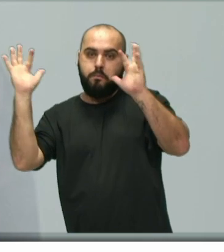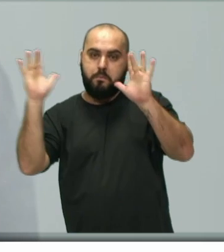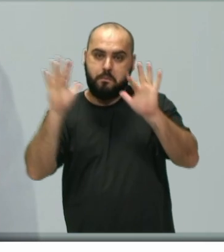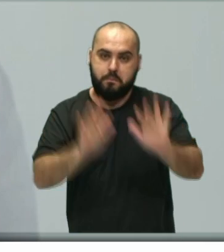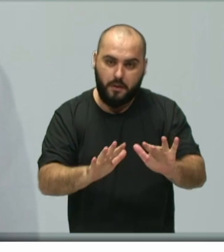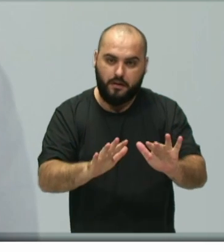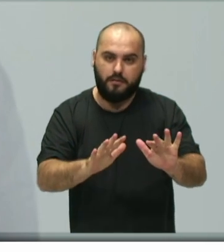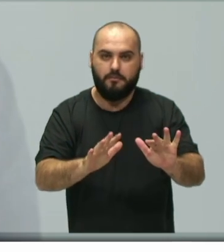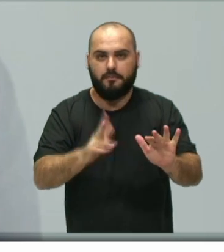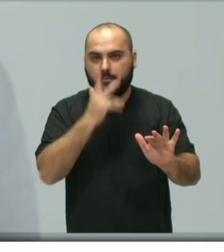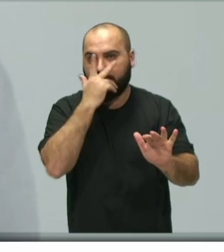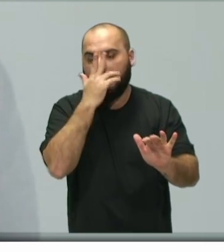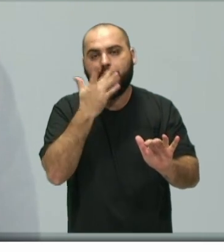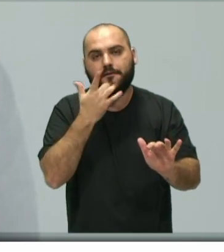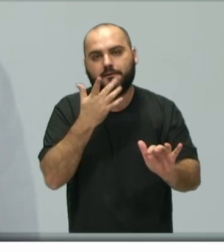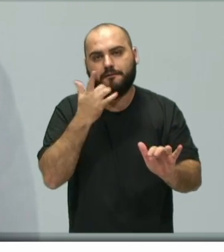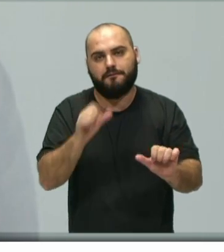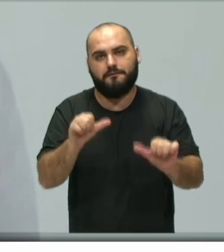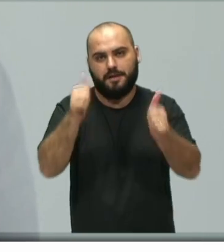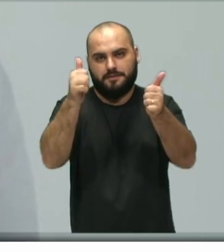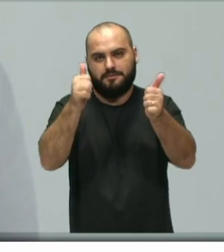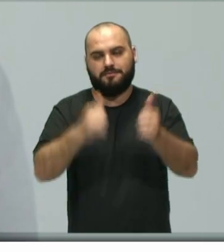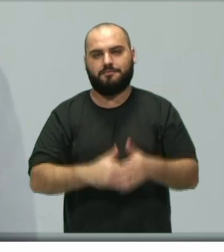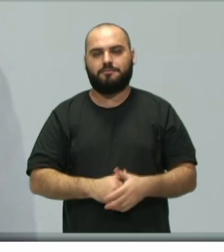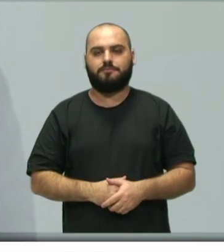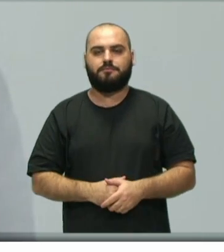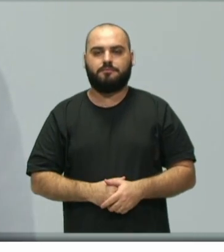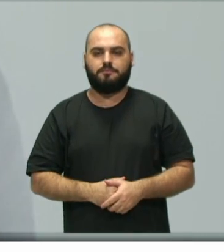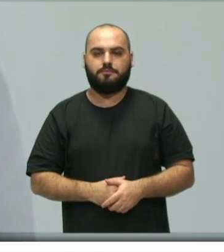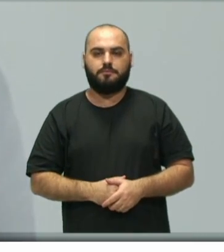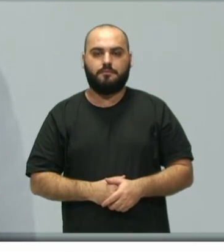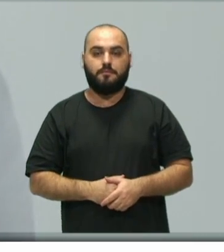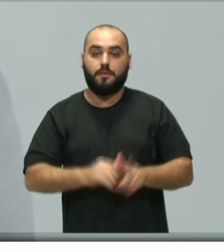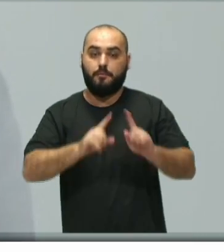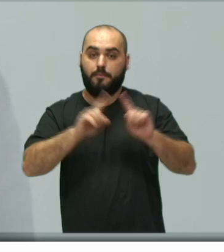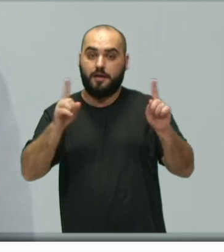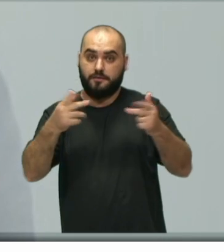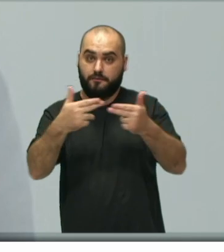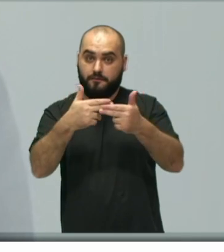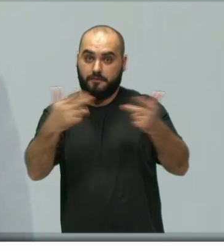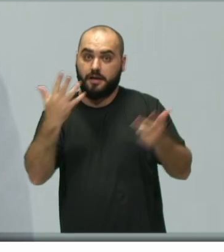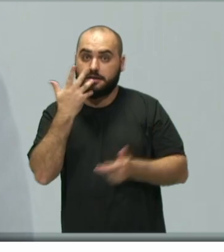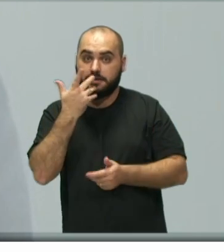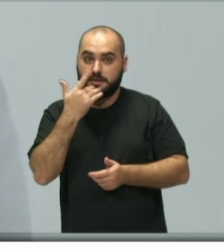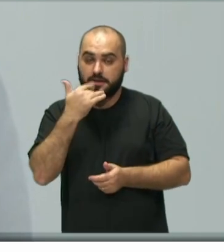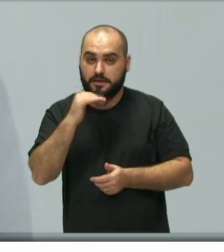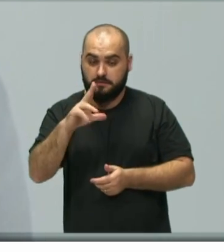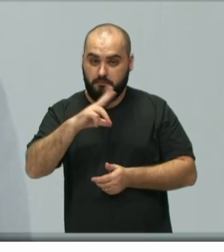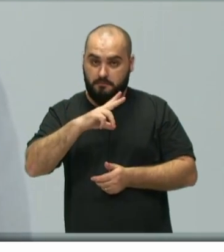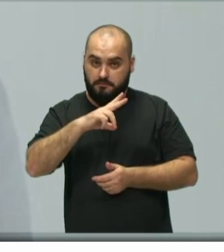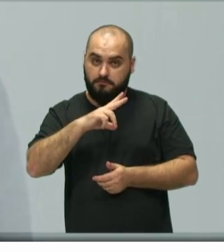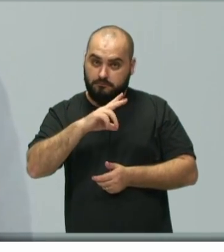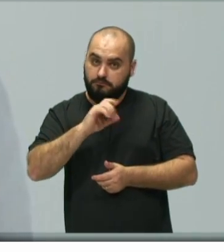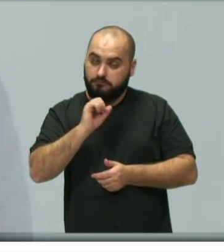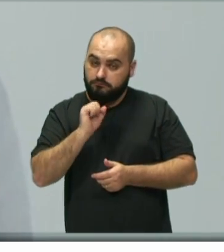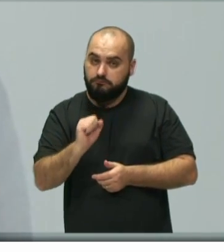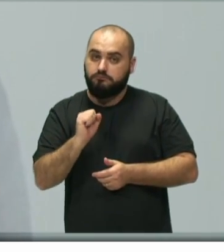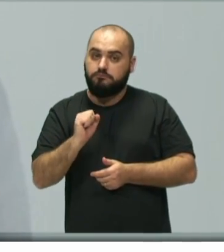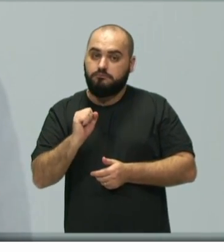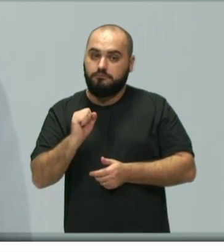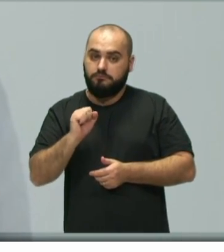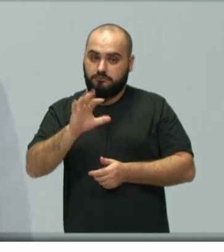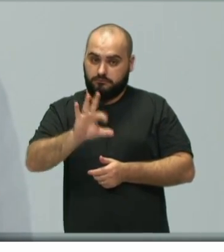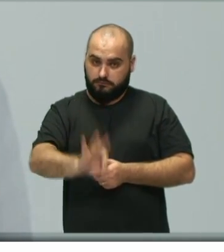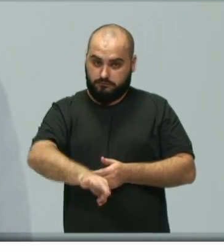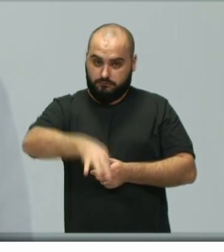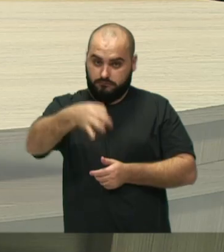é mais fácil, mas aí muitas crianças, nas suas particularidades, poderiam ter uma